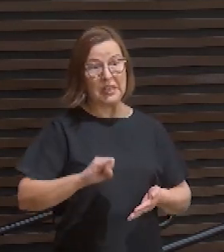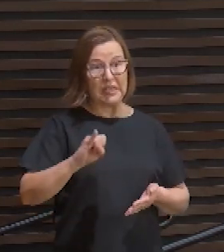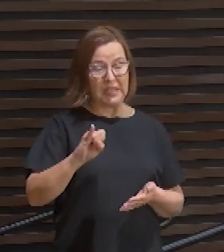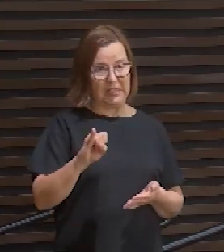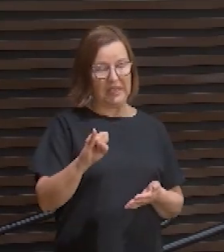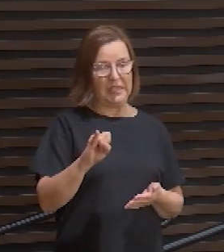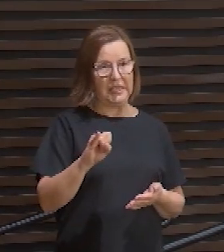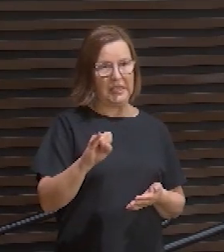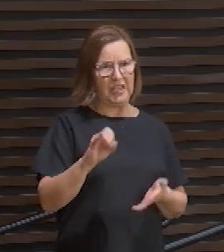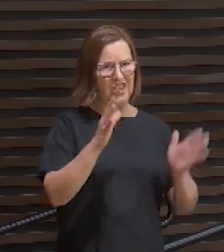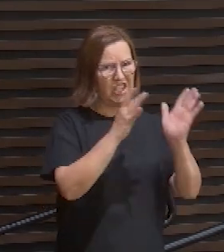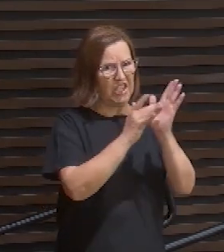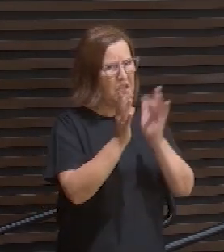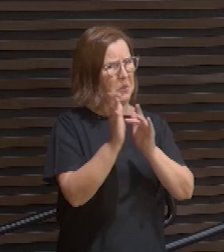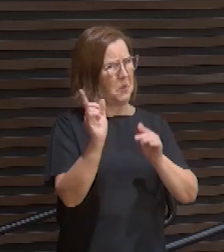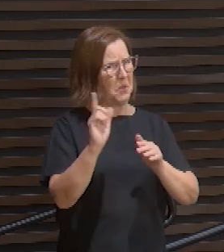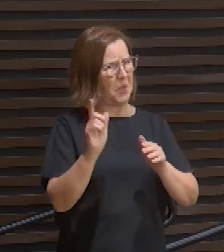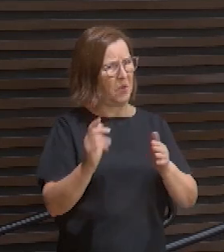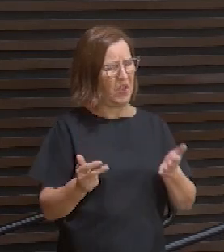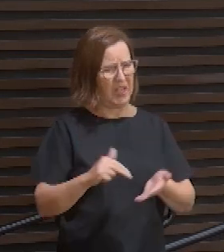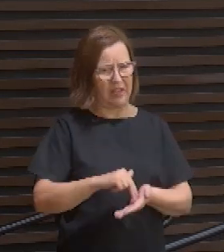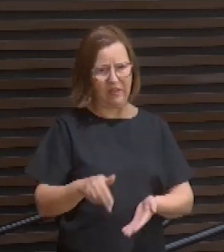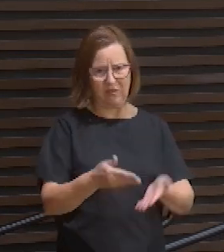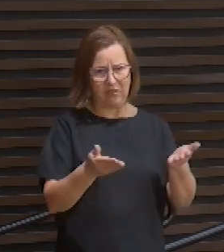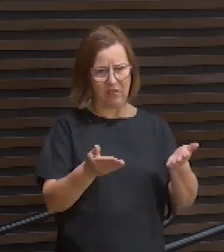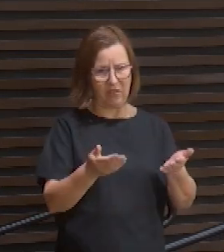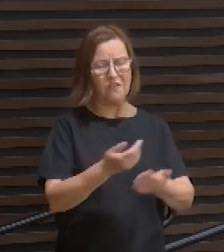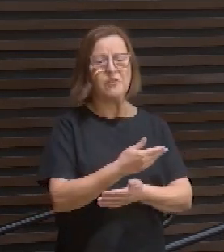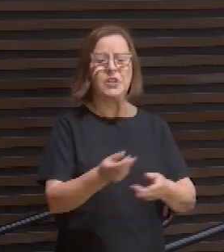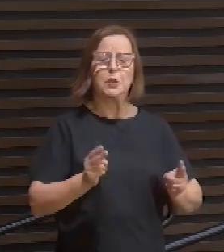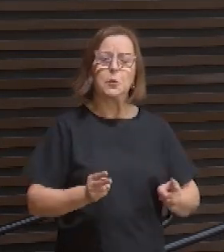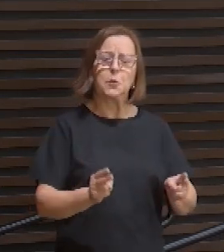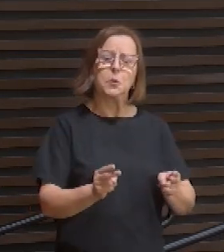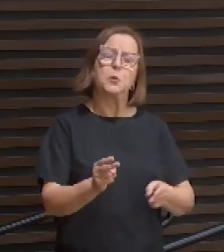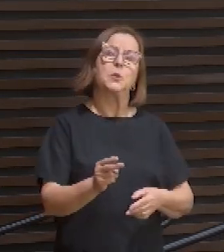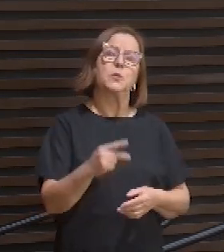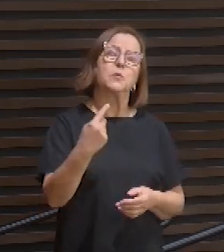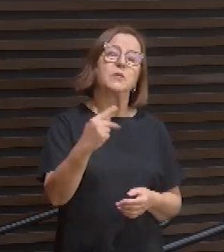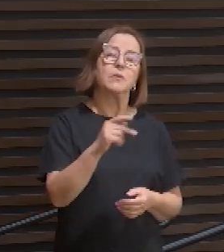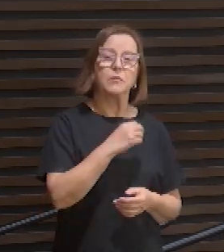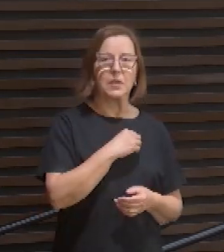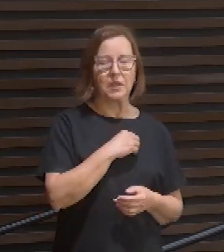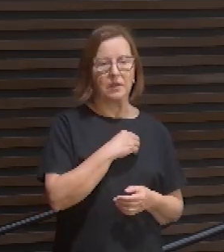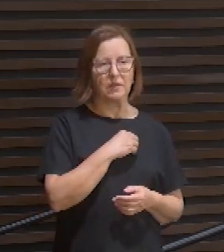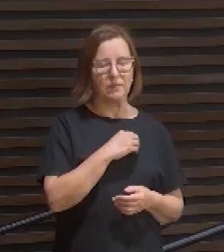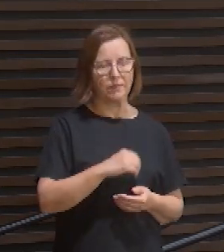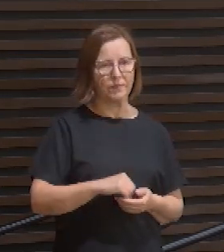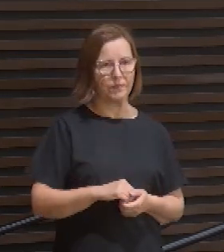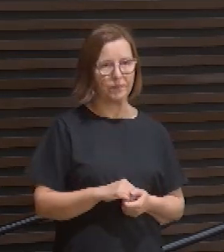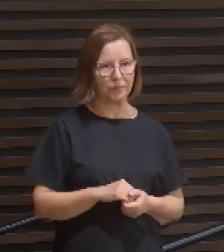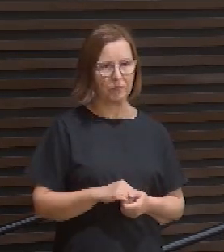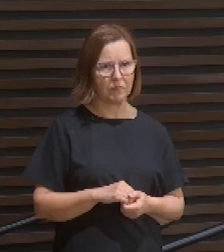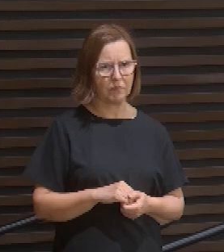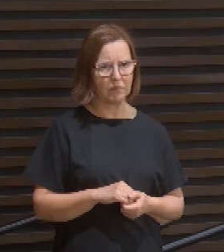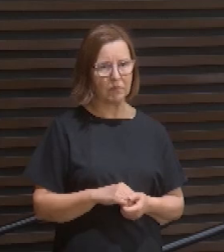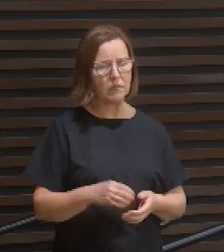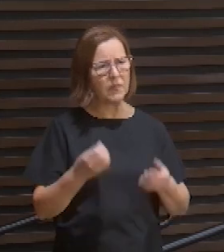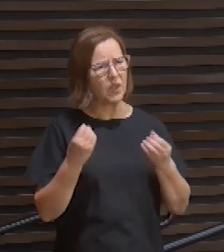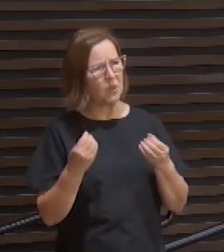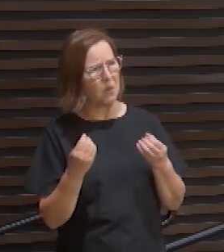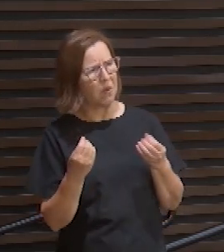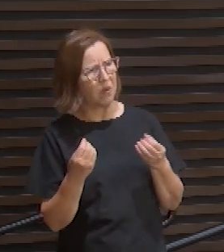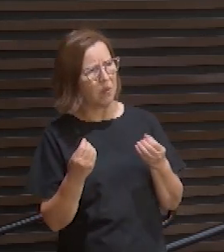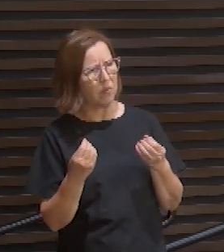lá em Coríntios, vós permaneceis ainda nos vossos pecados. Agora eu quero que você entenda como que isso funciona. Como assim